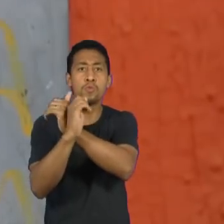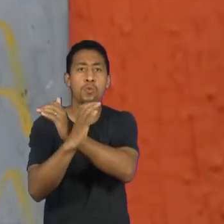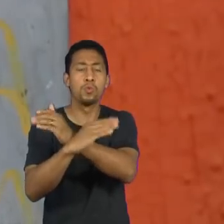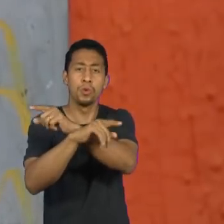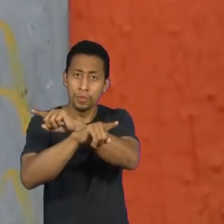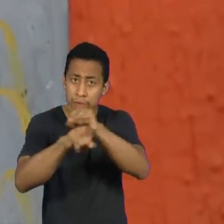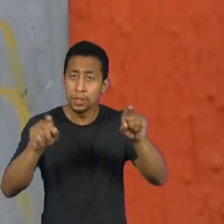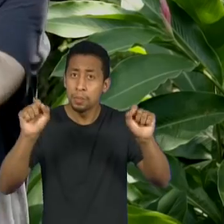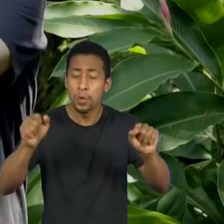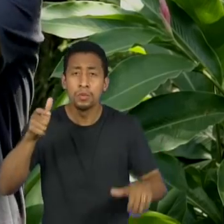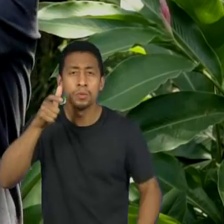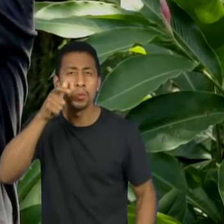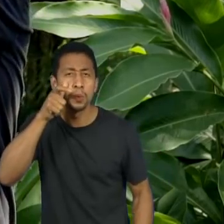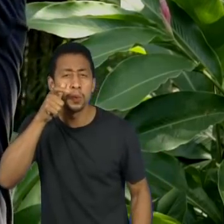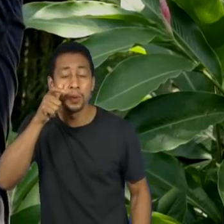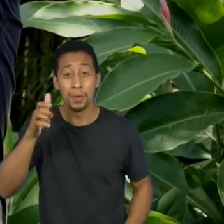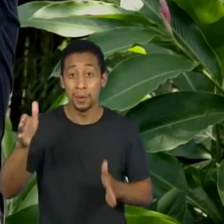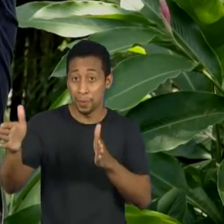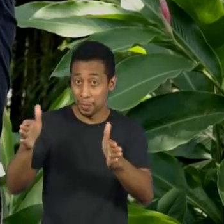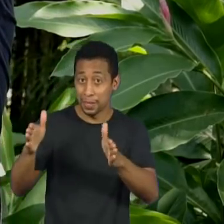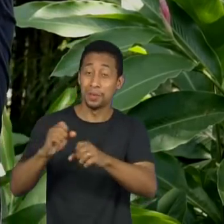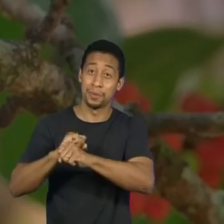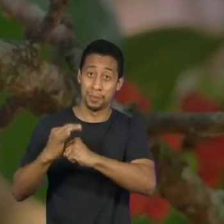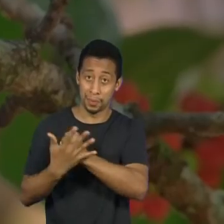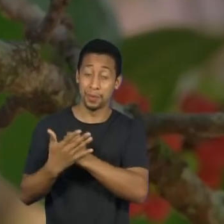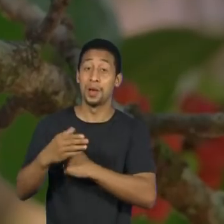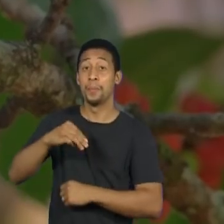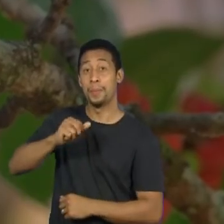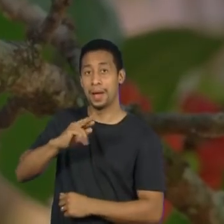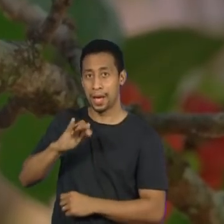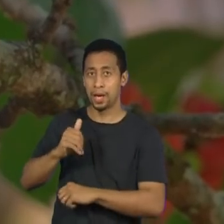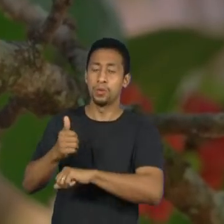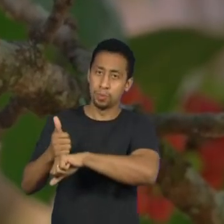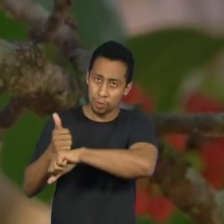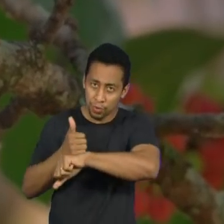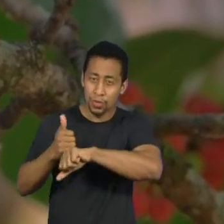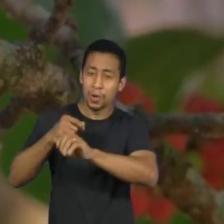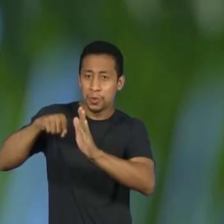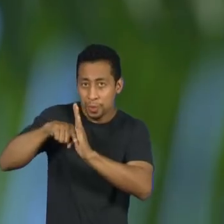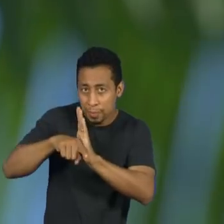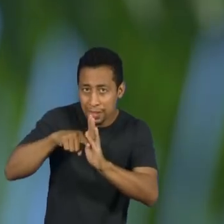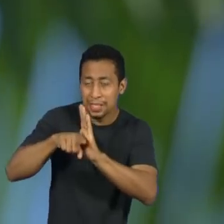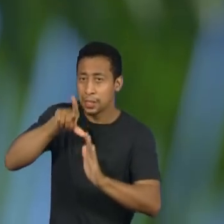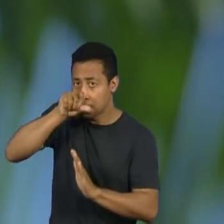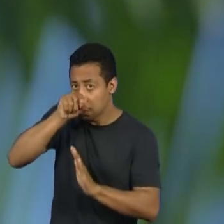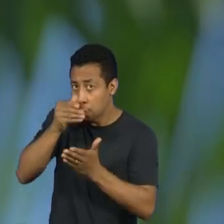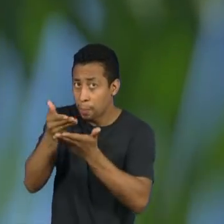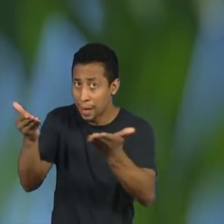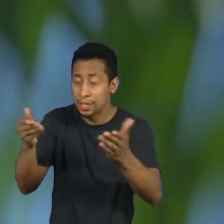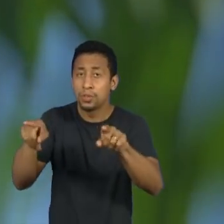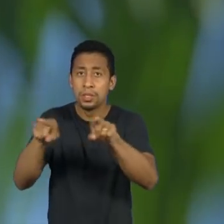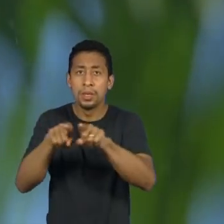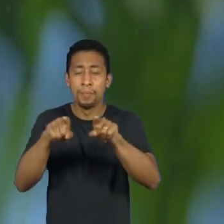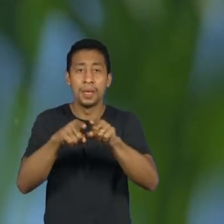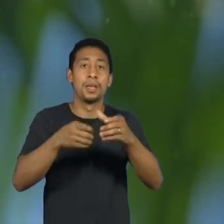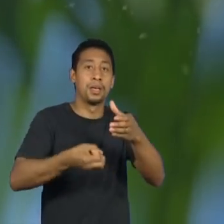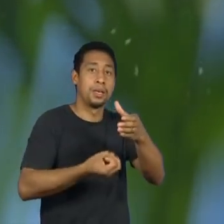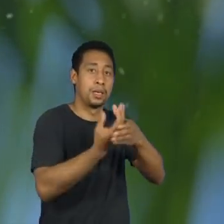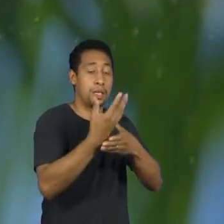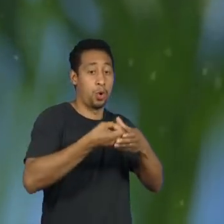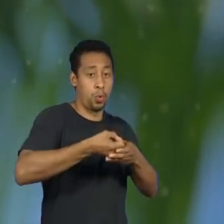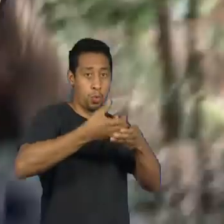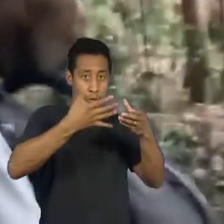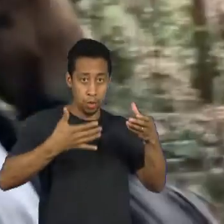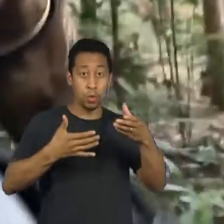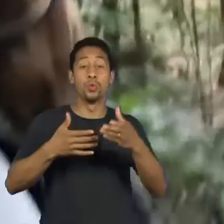durante a pandemia do ornitólogo Mário Conrapt, pesquisador e curador da coleção de aves do Instituto Nacional